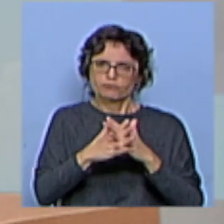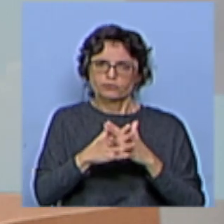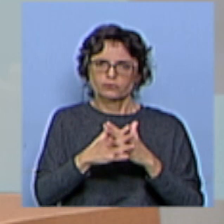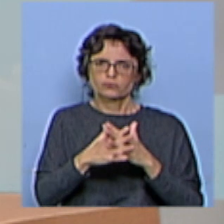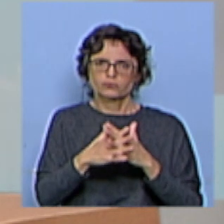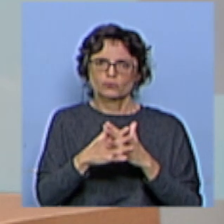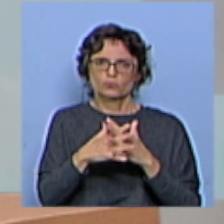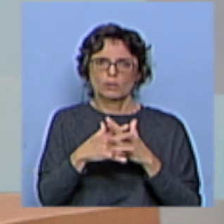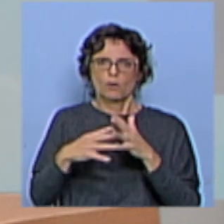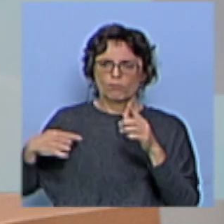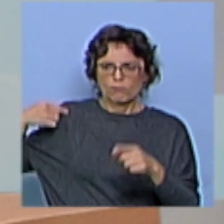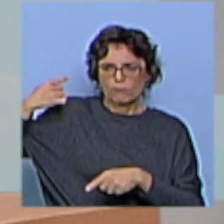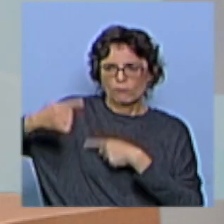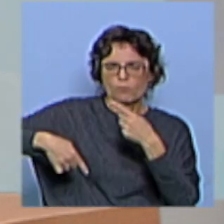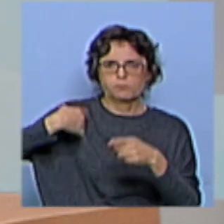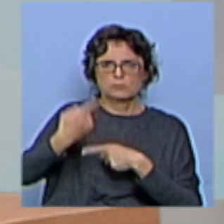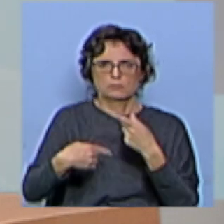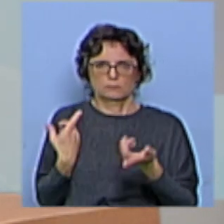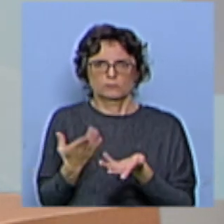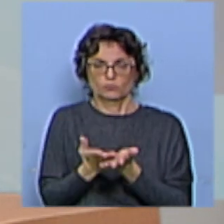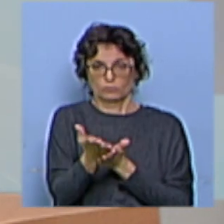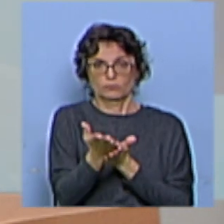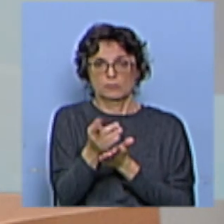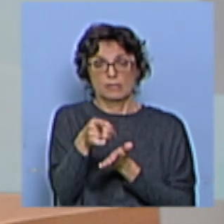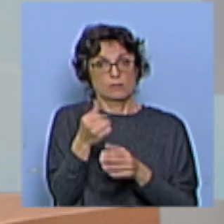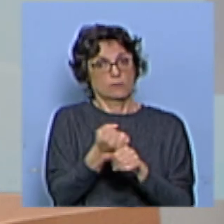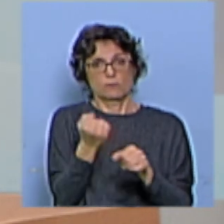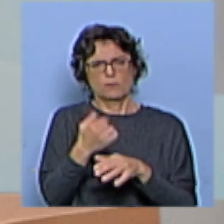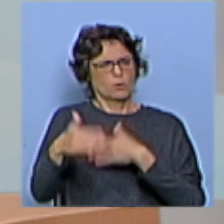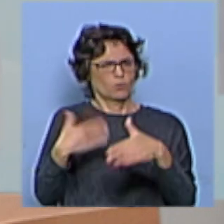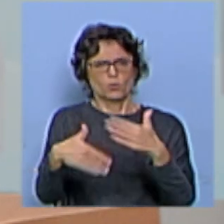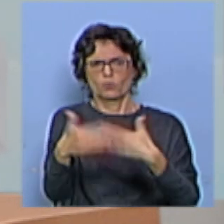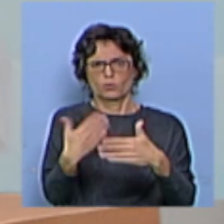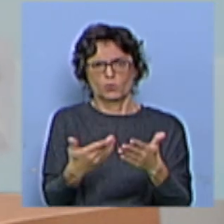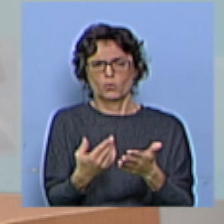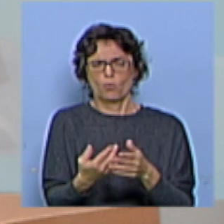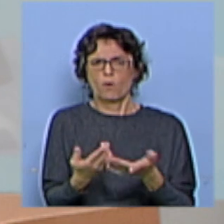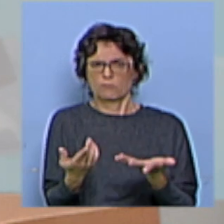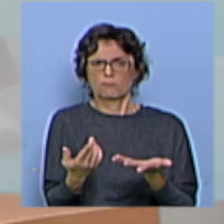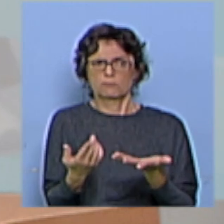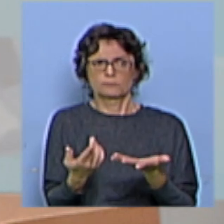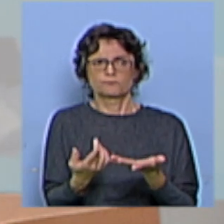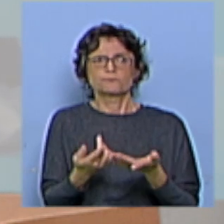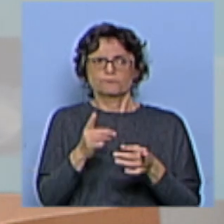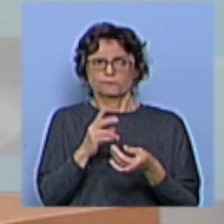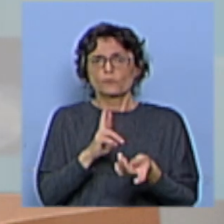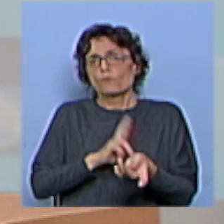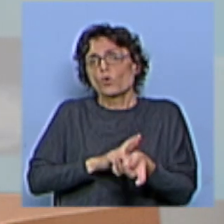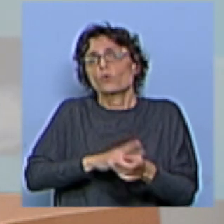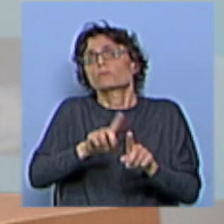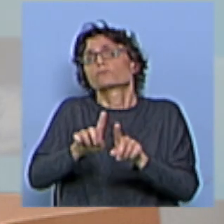preservação. E é um trabalho que, felizmente, continua a decorrer a muito bom ritmo, a ritmos